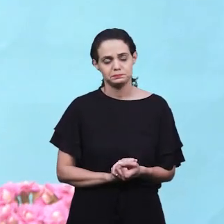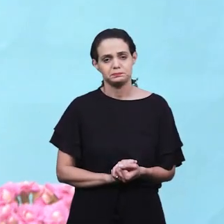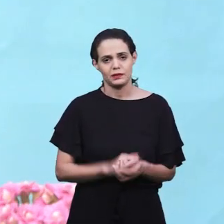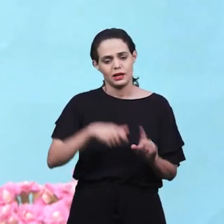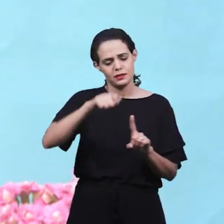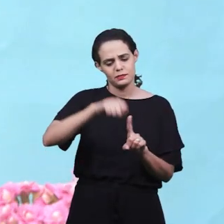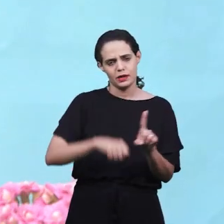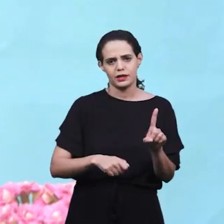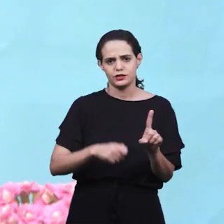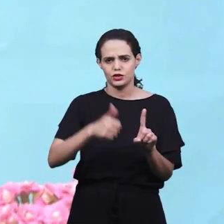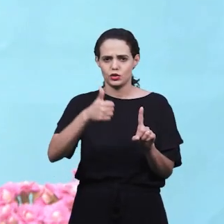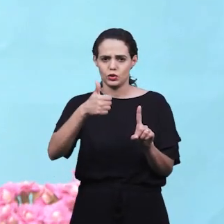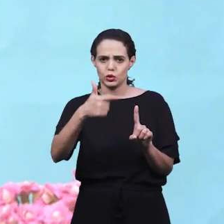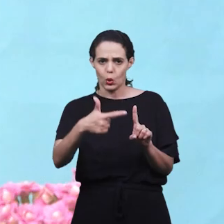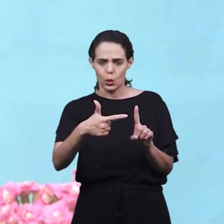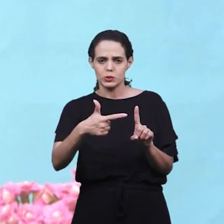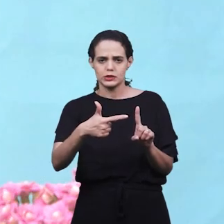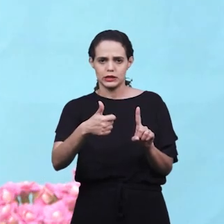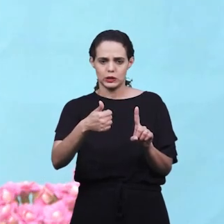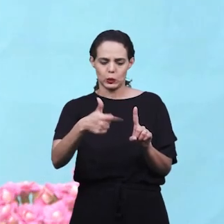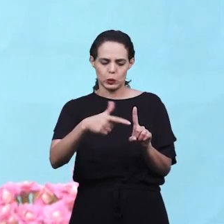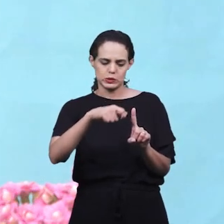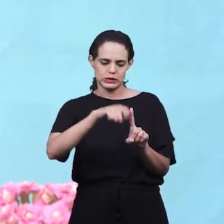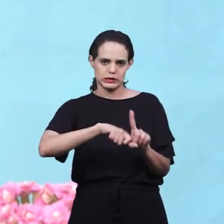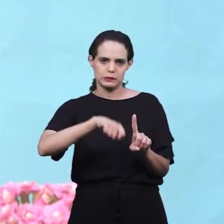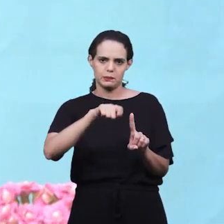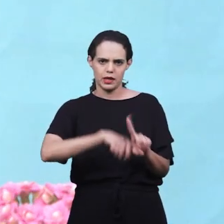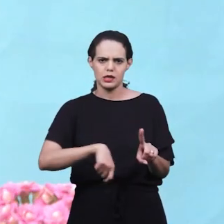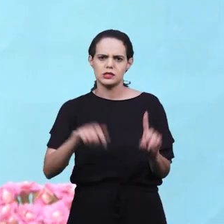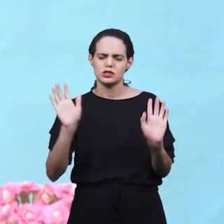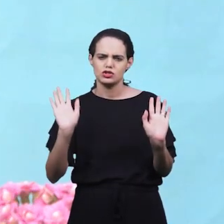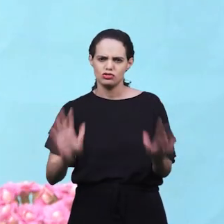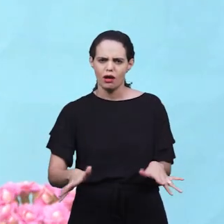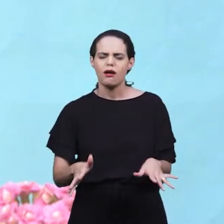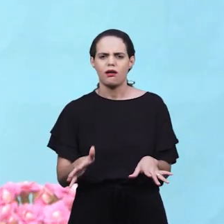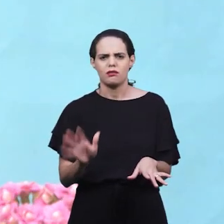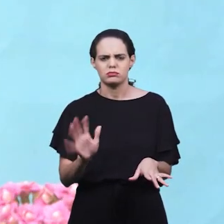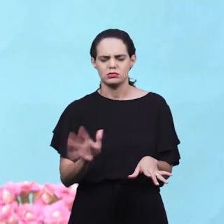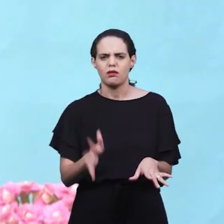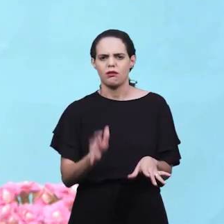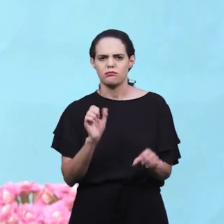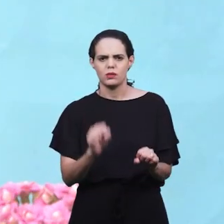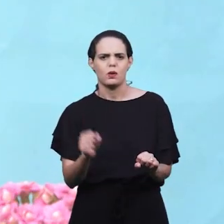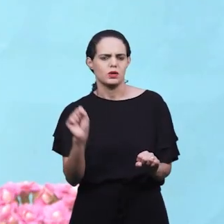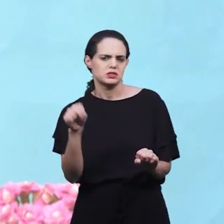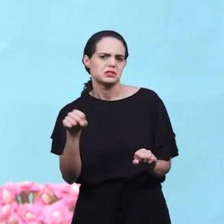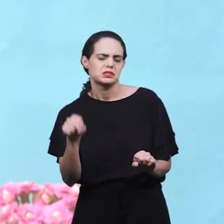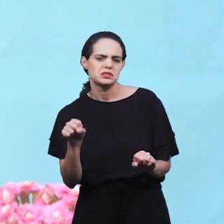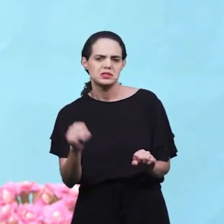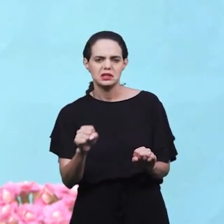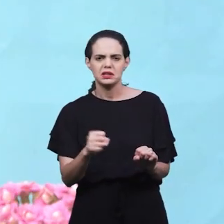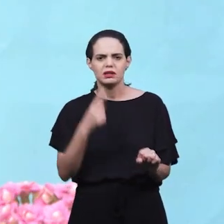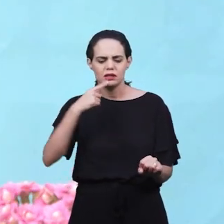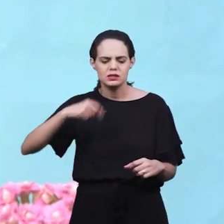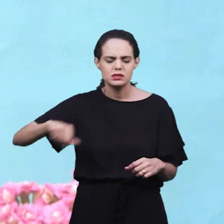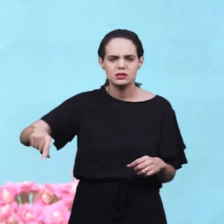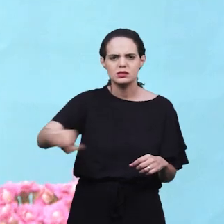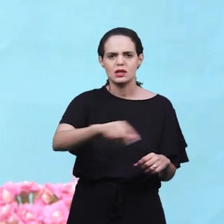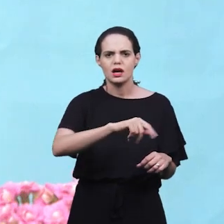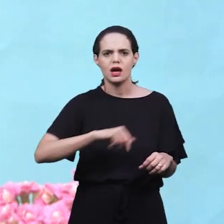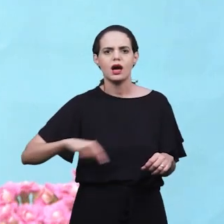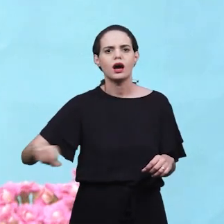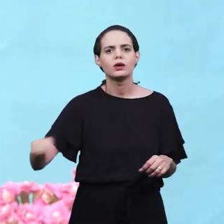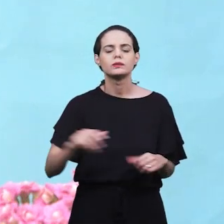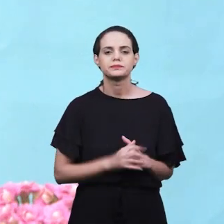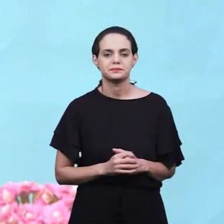nessa idade de 12 meses, a criança já está comendo a alimentação da família, no almoço e no jantar, que contém